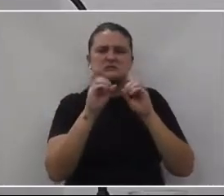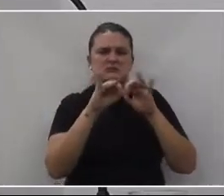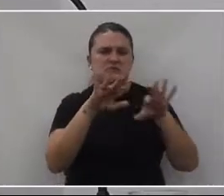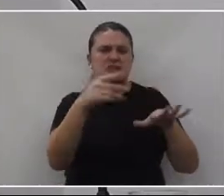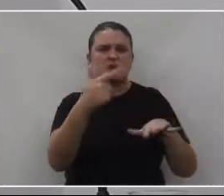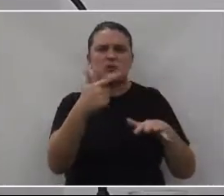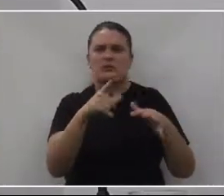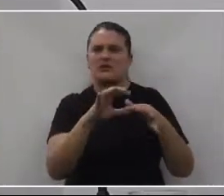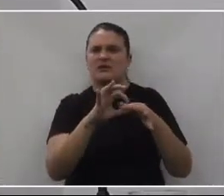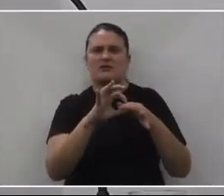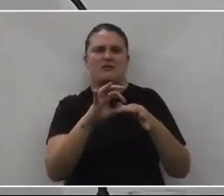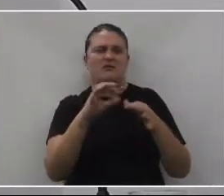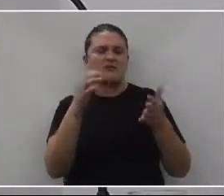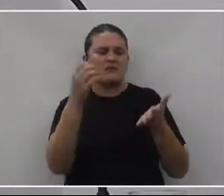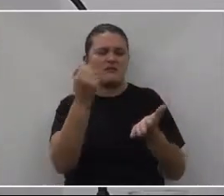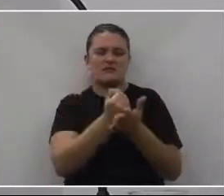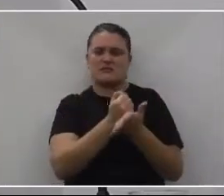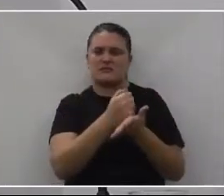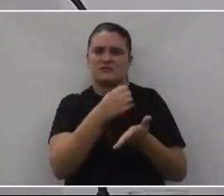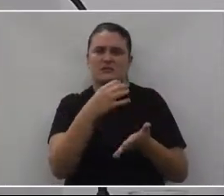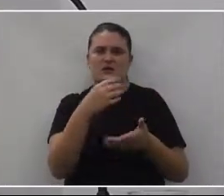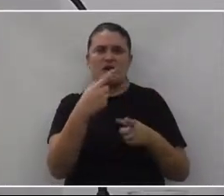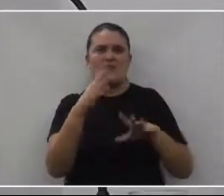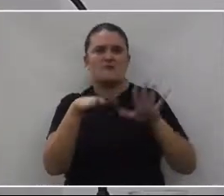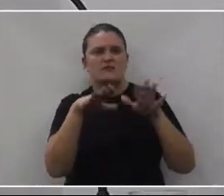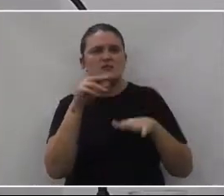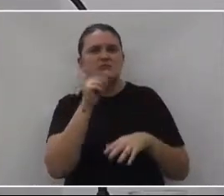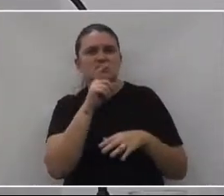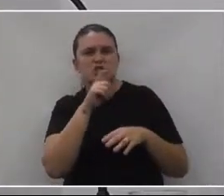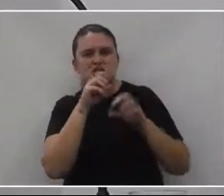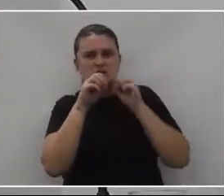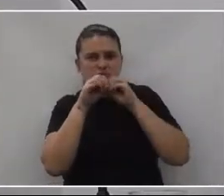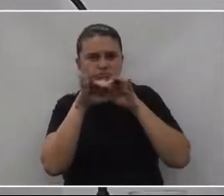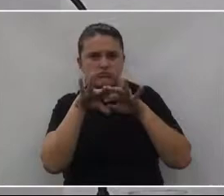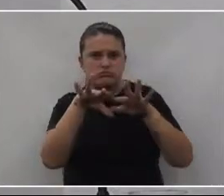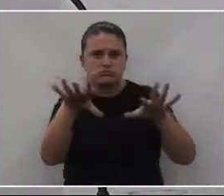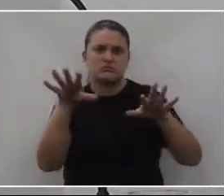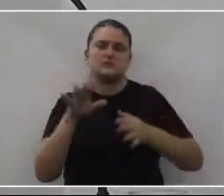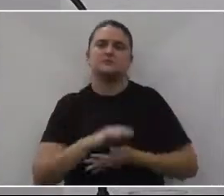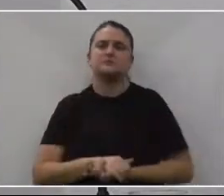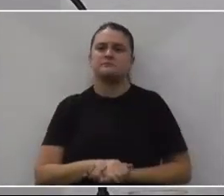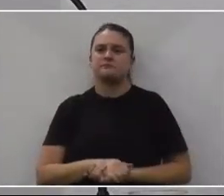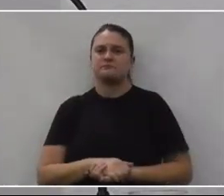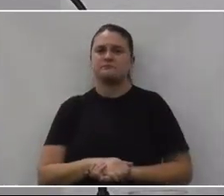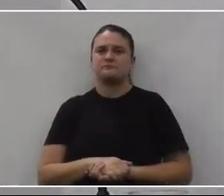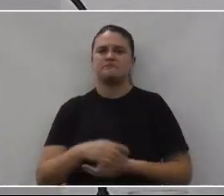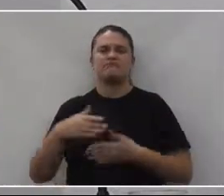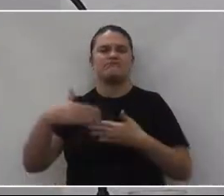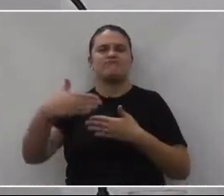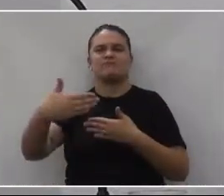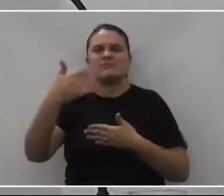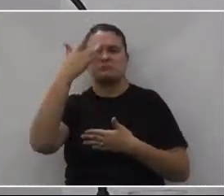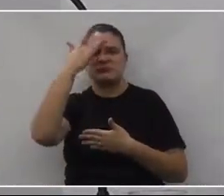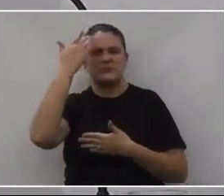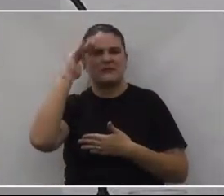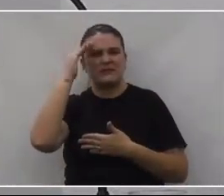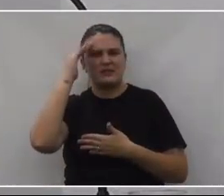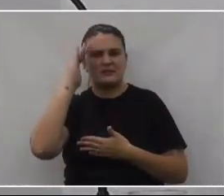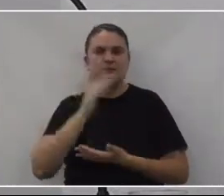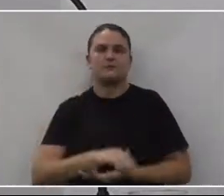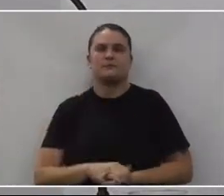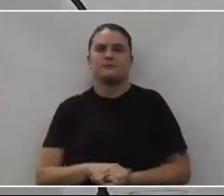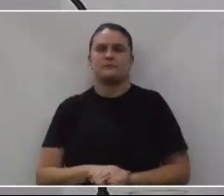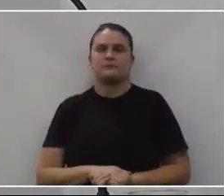isso, distorce fatos e ocasiona muitas vezes danos irreparáveis, consequências que jamais poderão ser